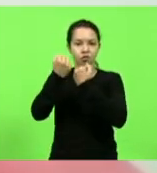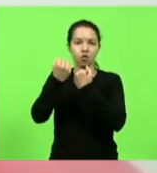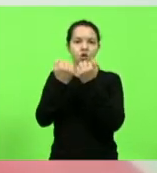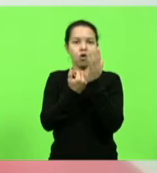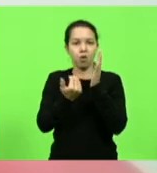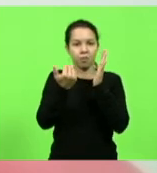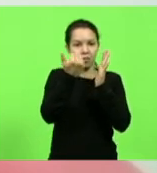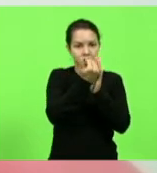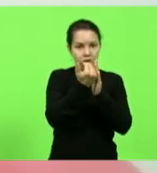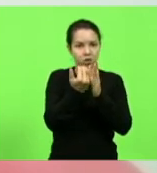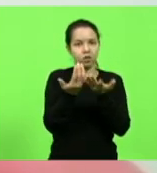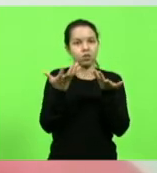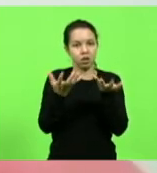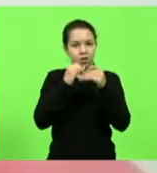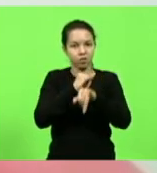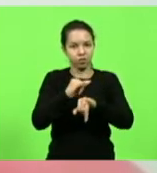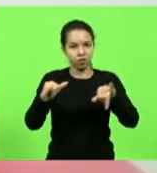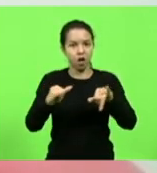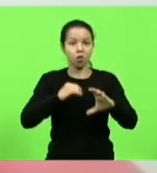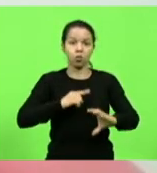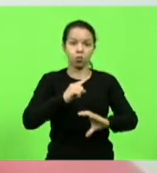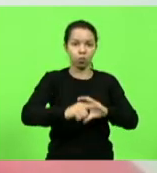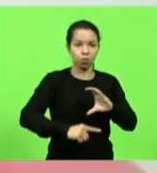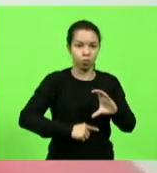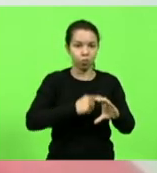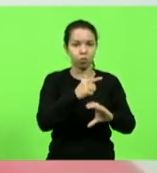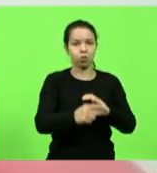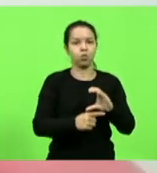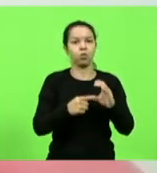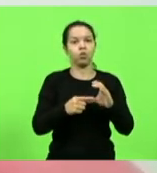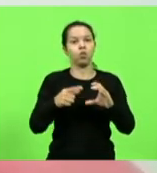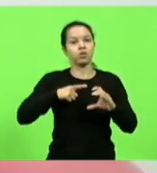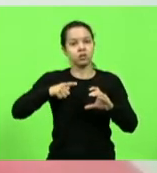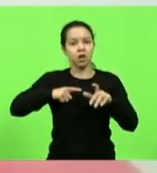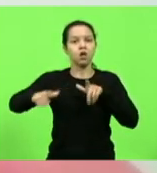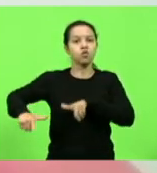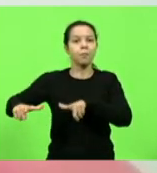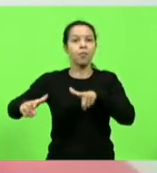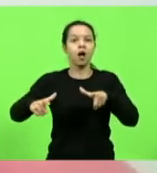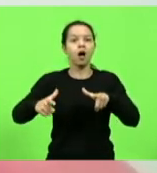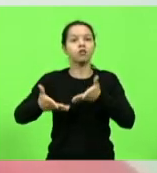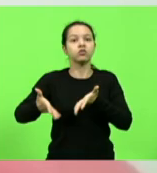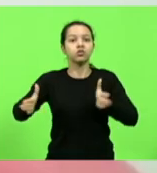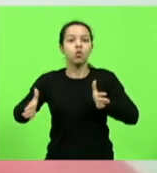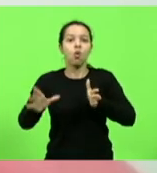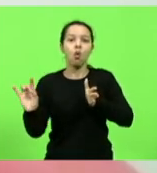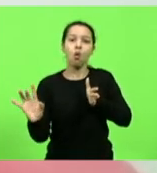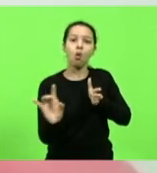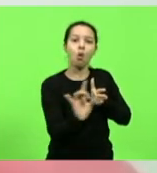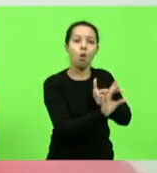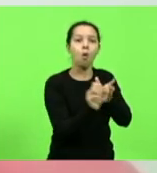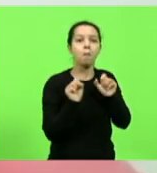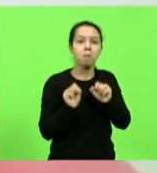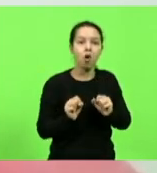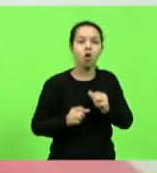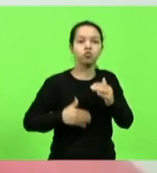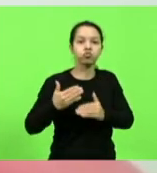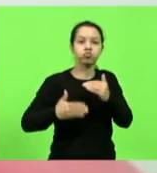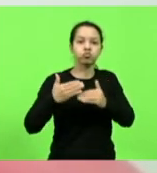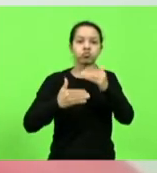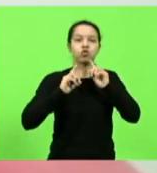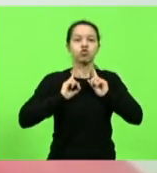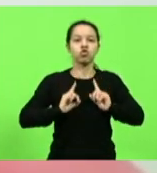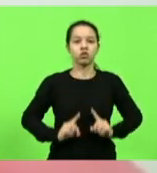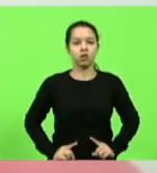quero dizer que no mundo cabe espaço para que todos possam construir com dignidade